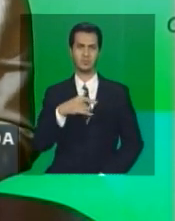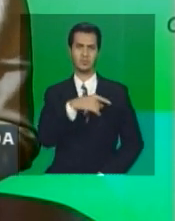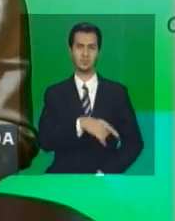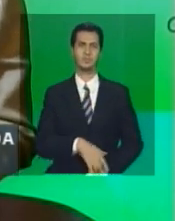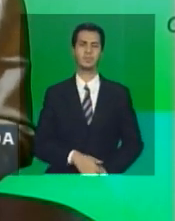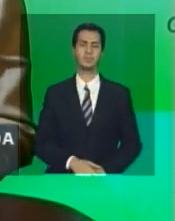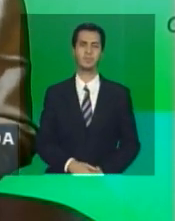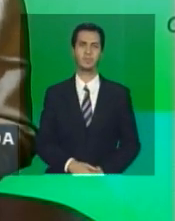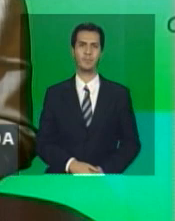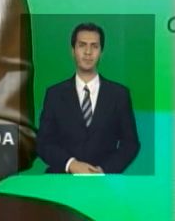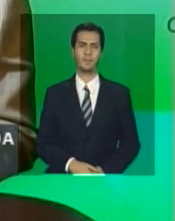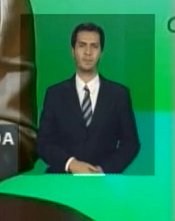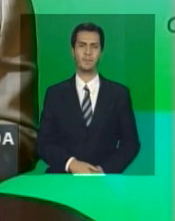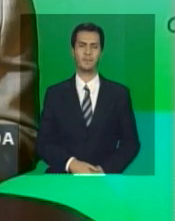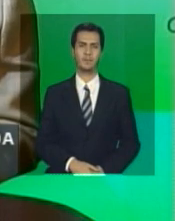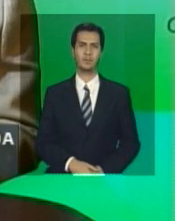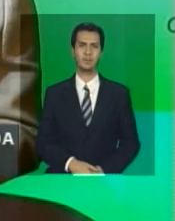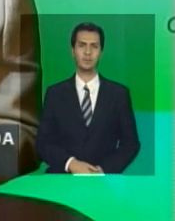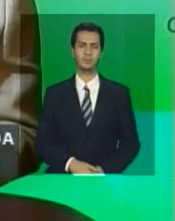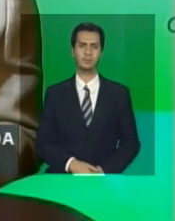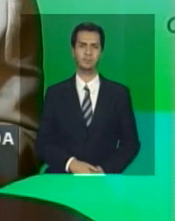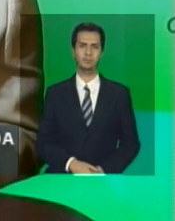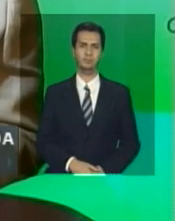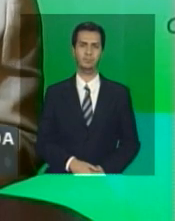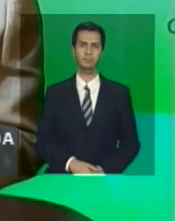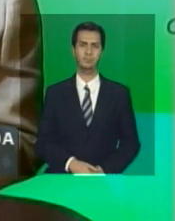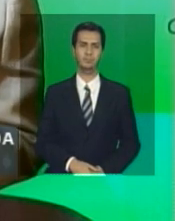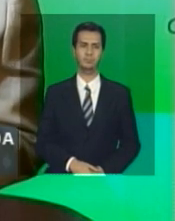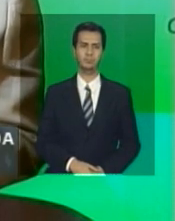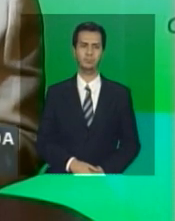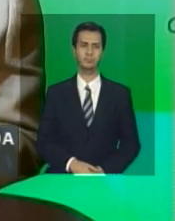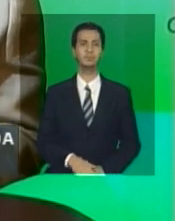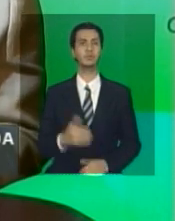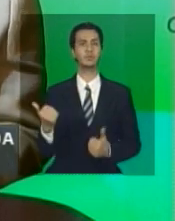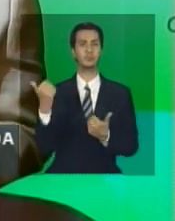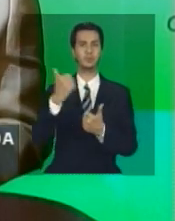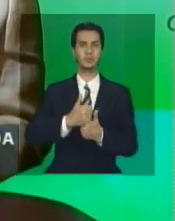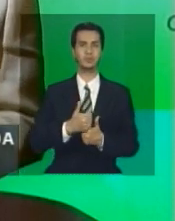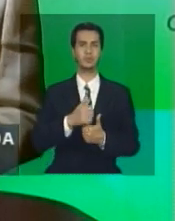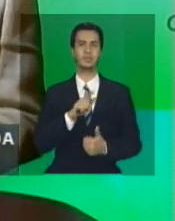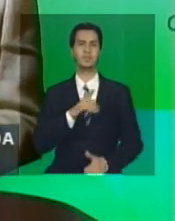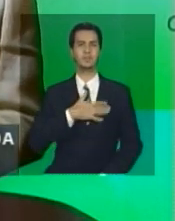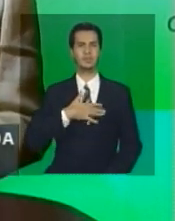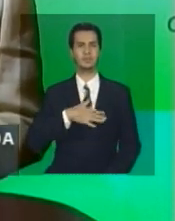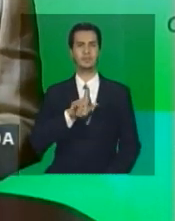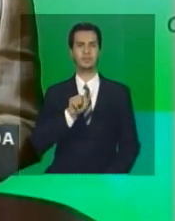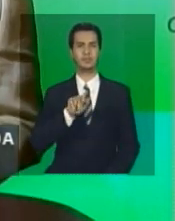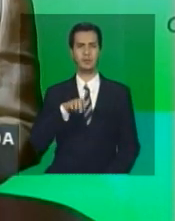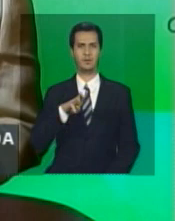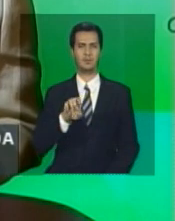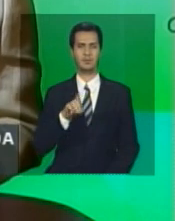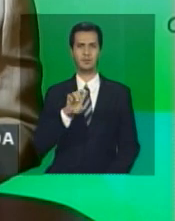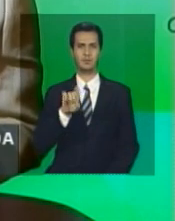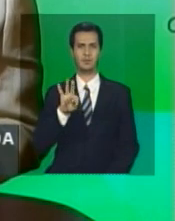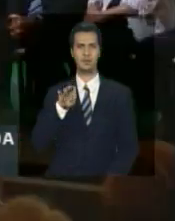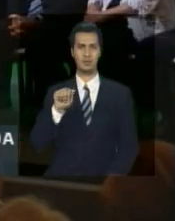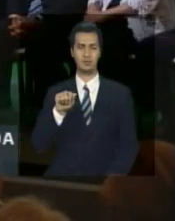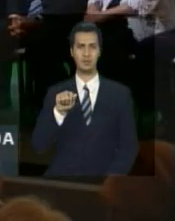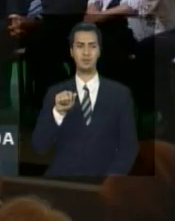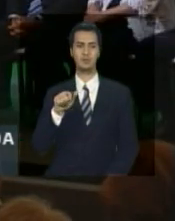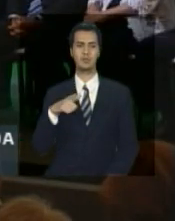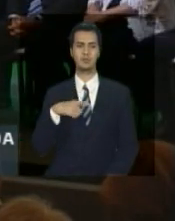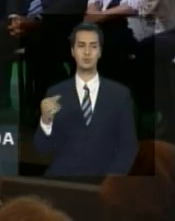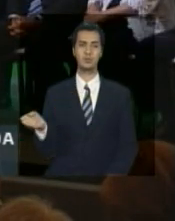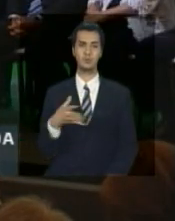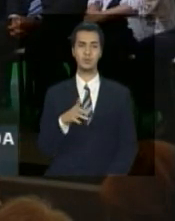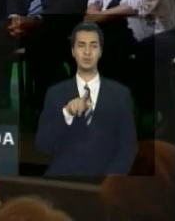elétrica, para substituir o querido diretor Guilherme Estrela. Na área de exploração e produção, assume